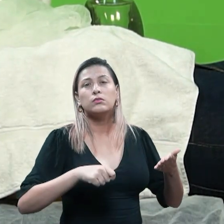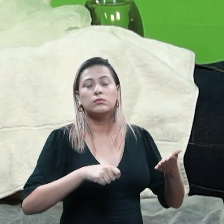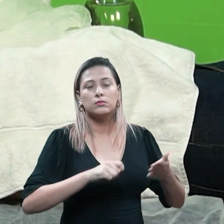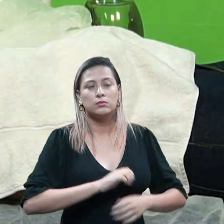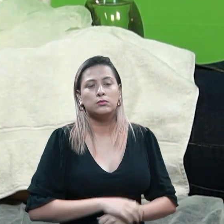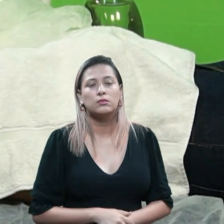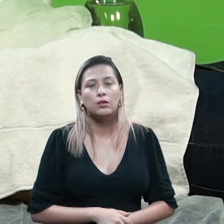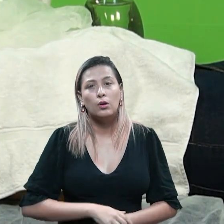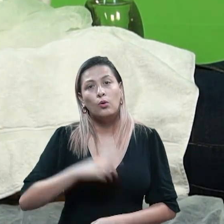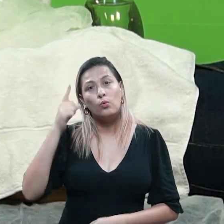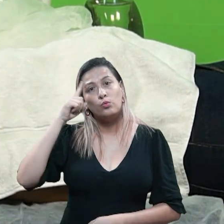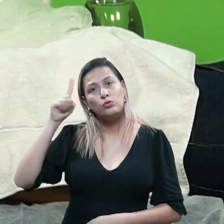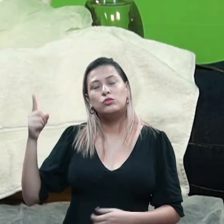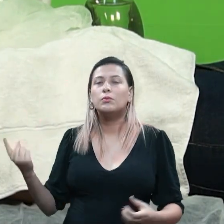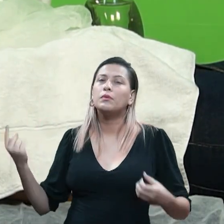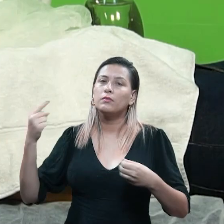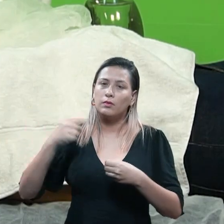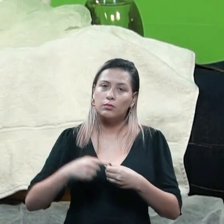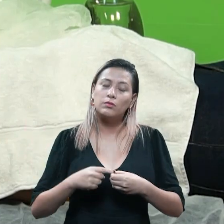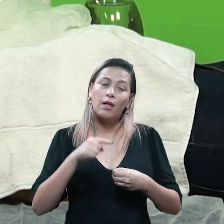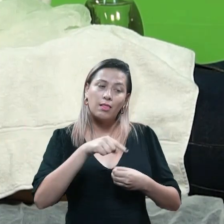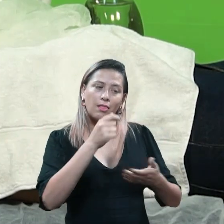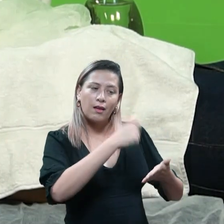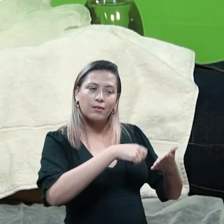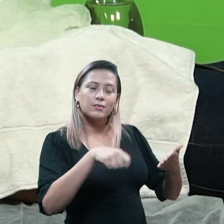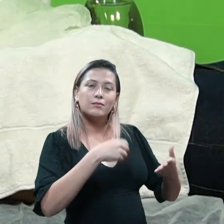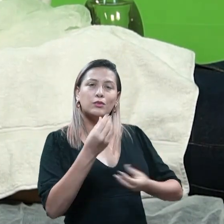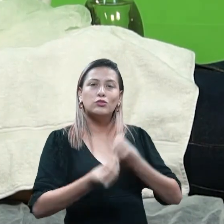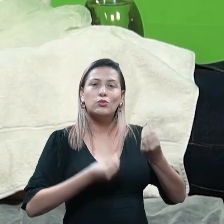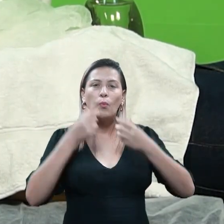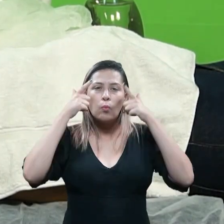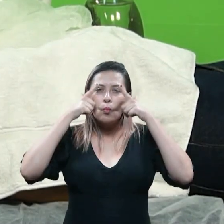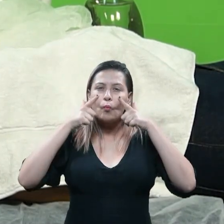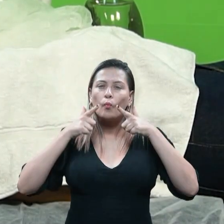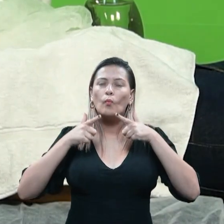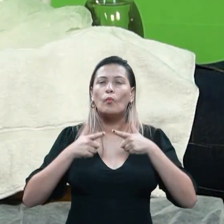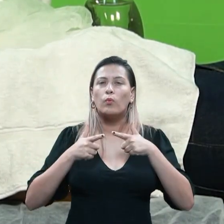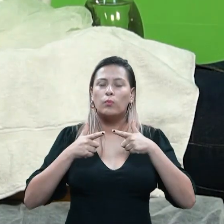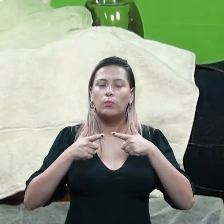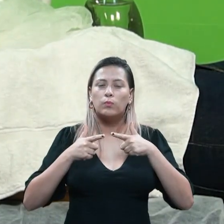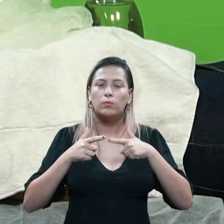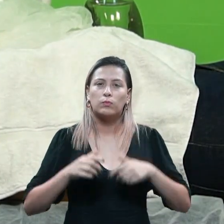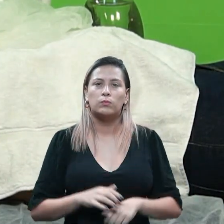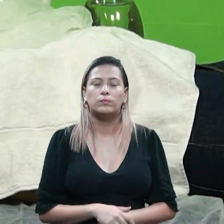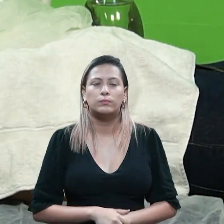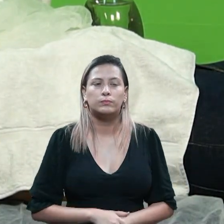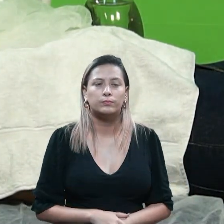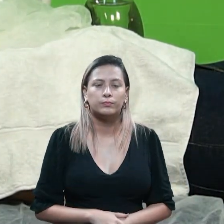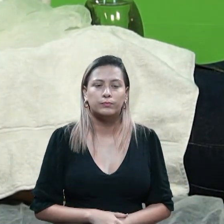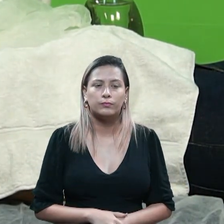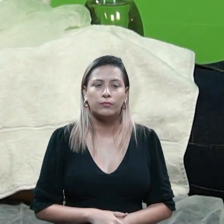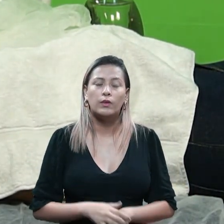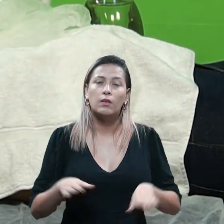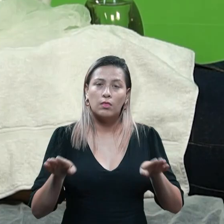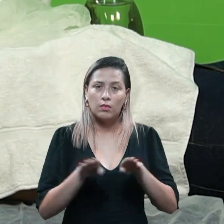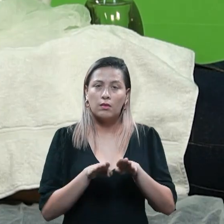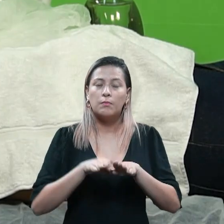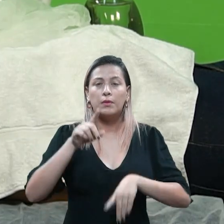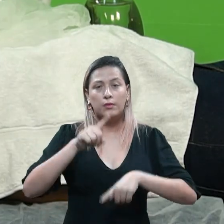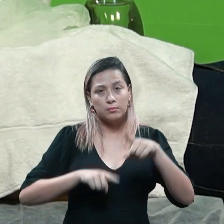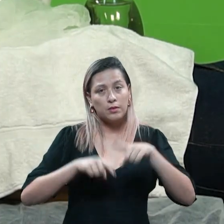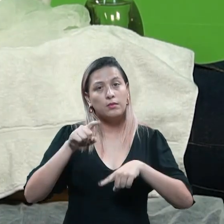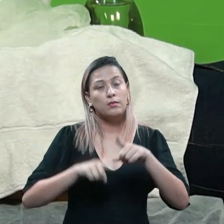vou colocar lá como que a pele dela se comportou. Eu vou colocar quais os cosméticos